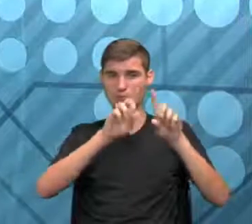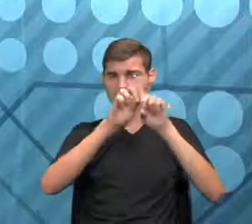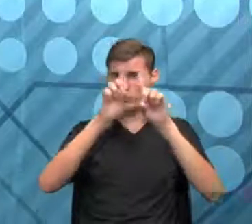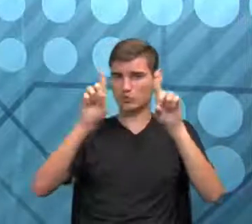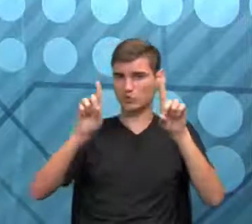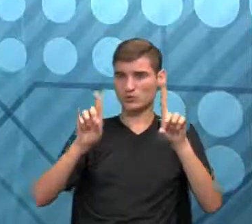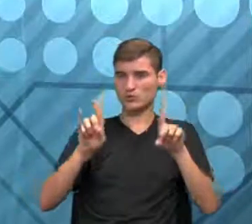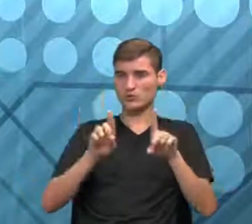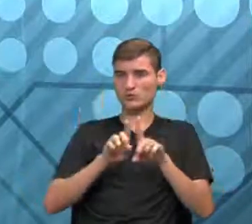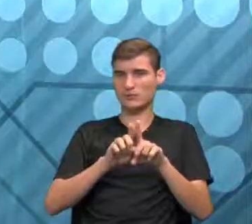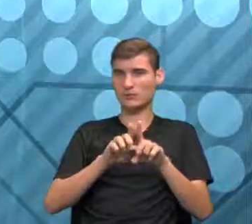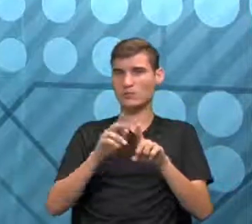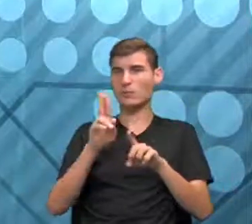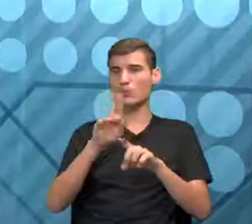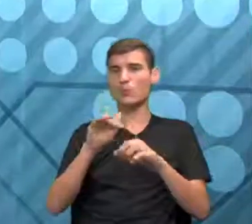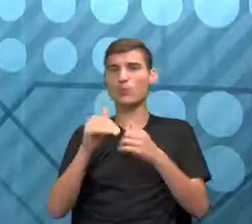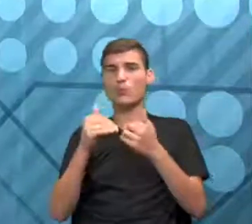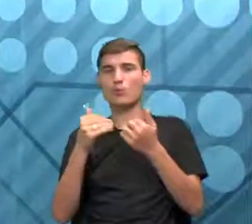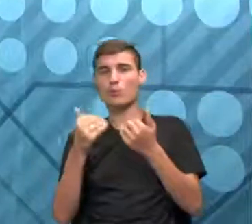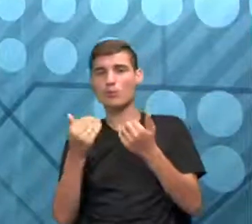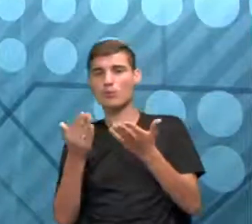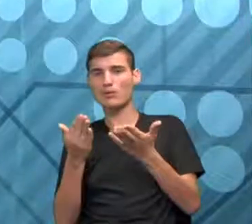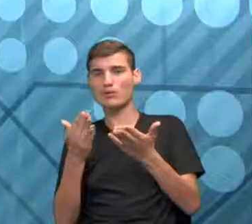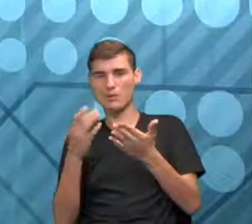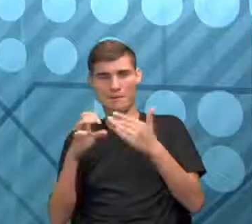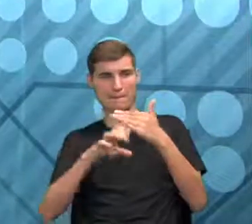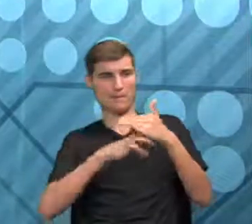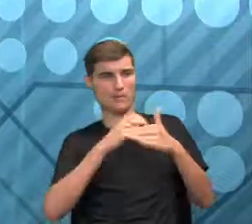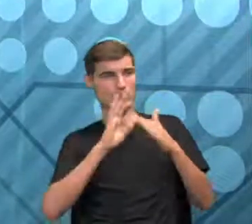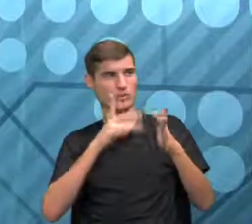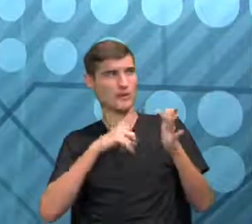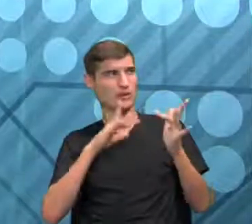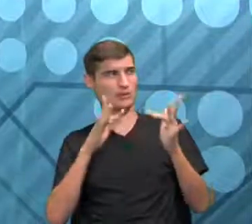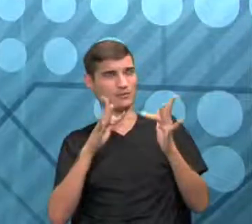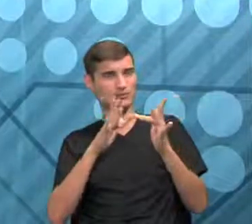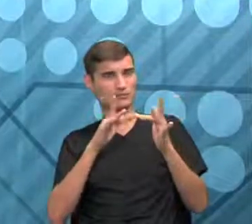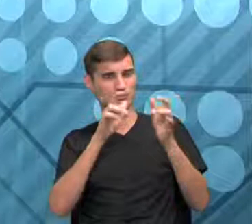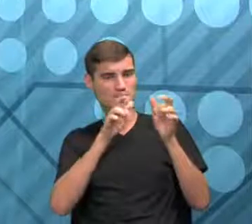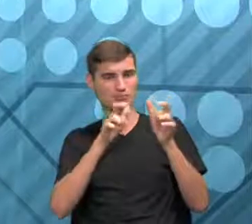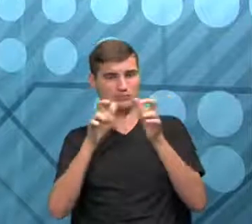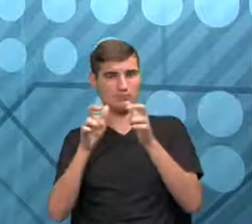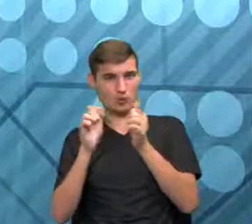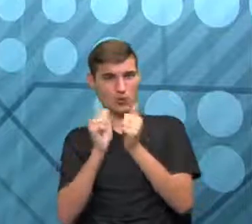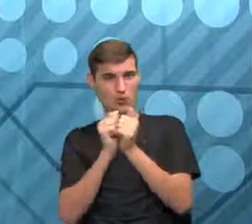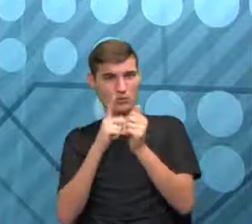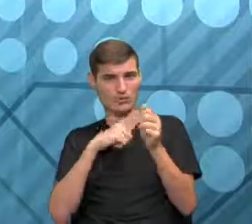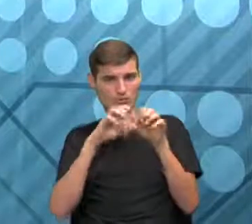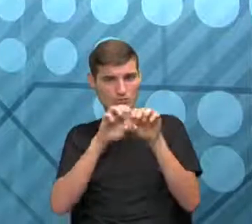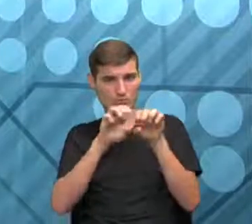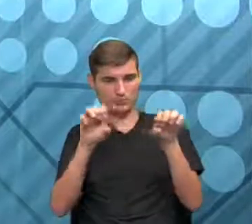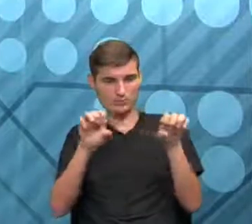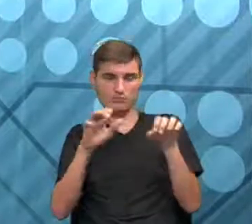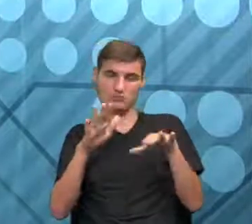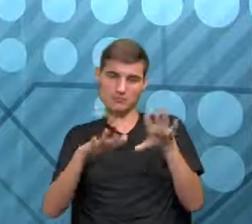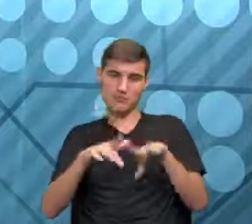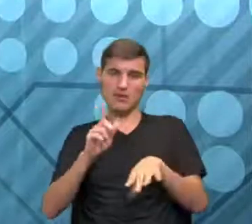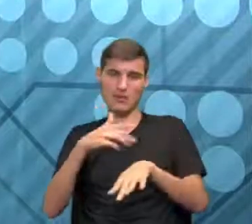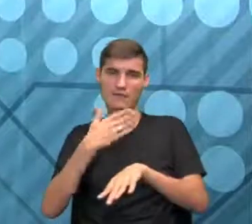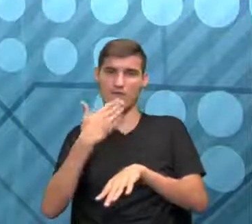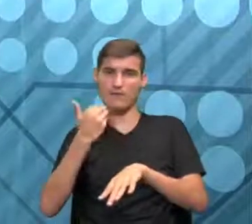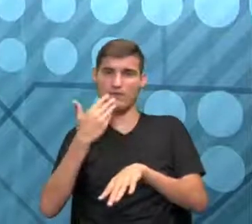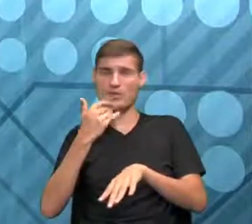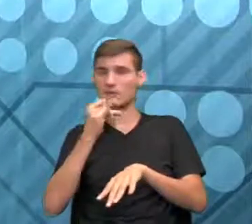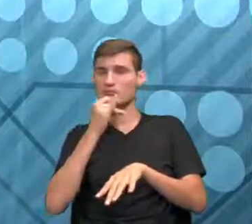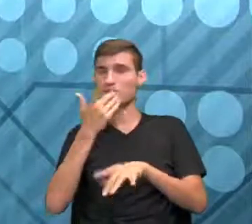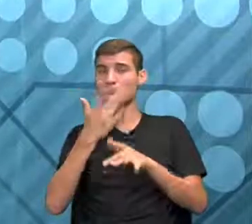meio que eu vou transmitir? Será que essas empresas já estão conectadas fisicamente com algum cabo? Porque às vezes é mais fácil. Digamos que eu pego